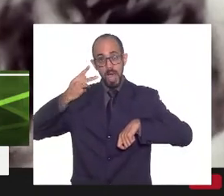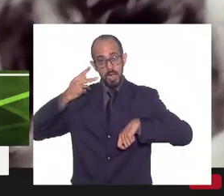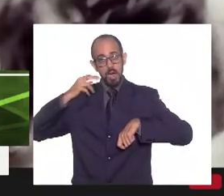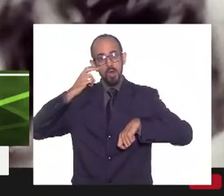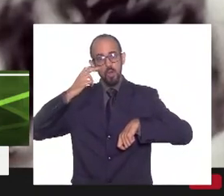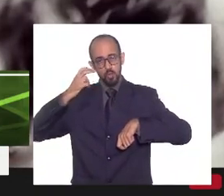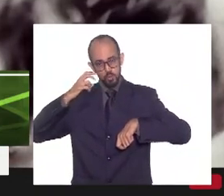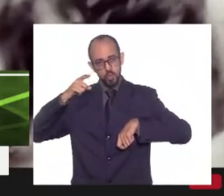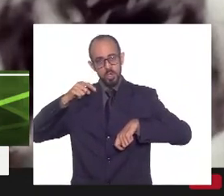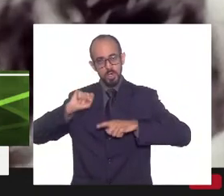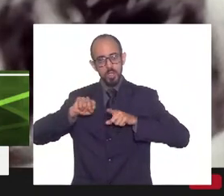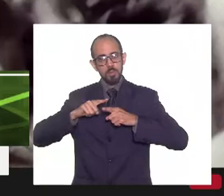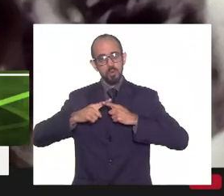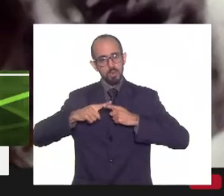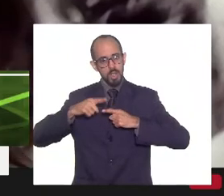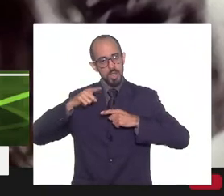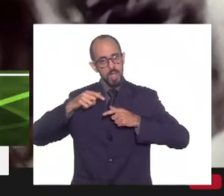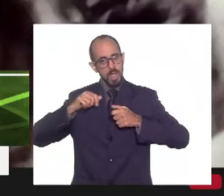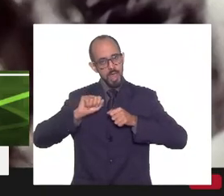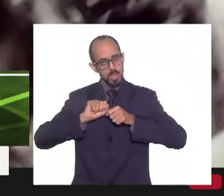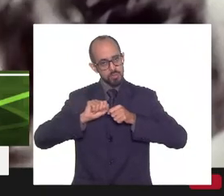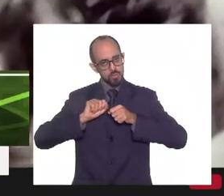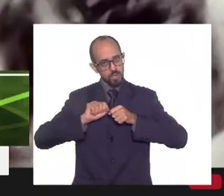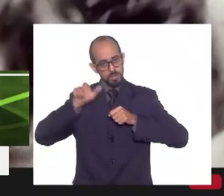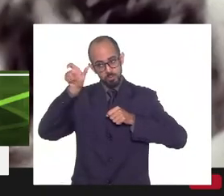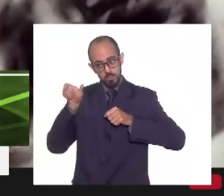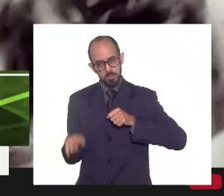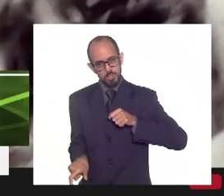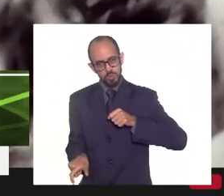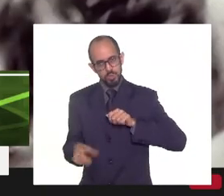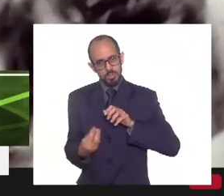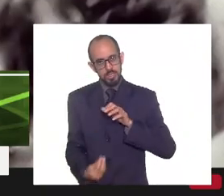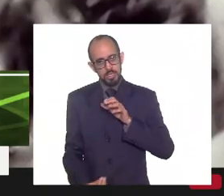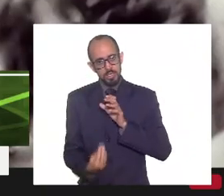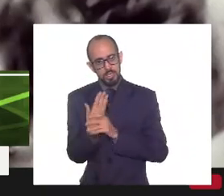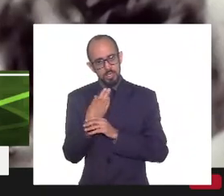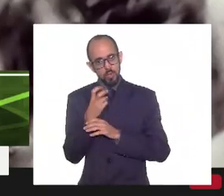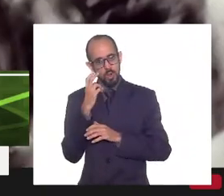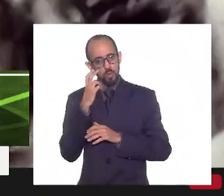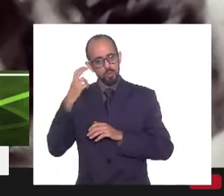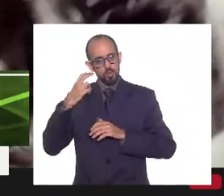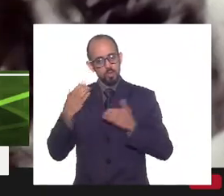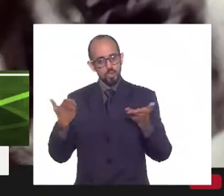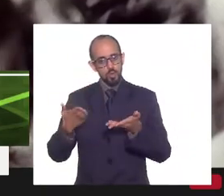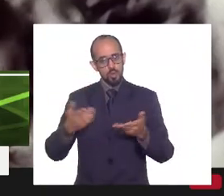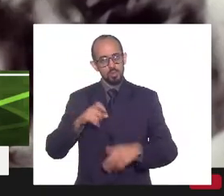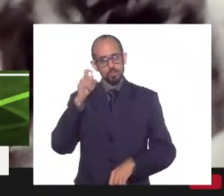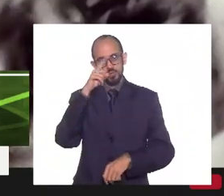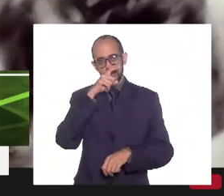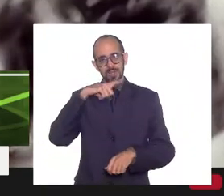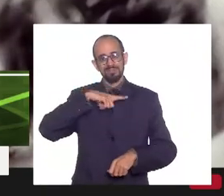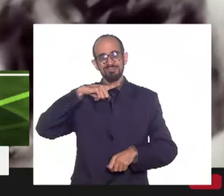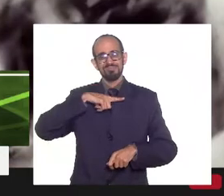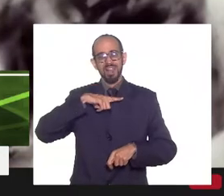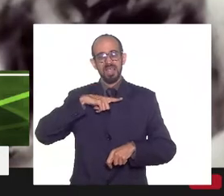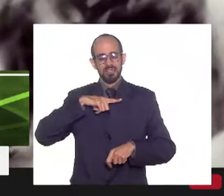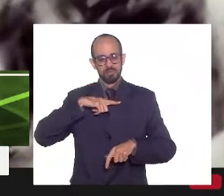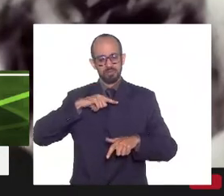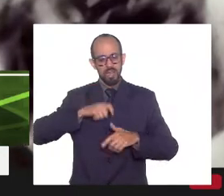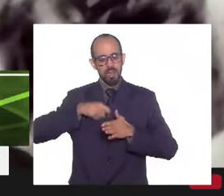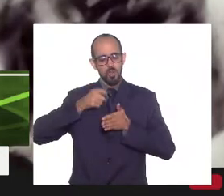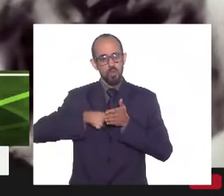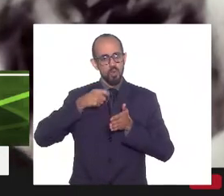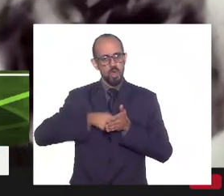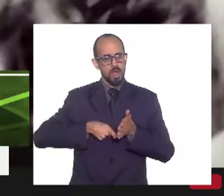cultura é feita por produtores, enfim, culturais, por fazedores de cultura, que hoje tem uma dificuldade muito grande, né, como